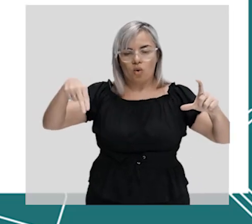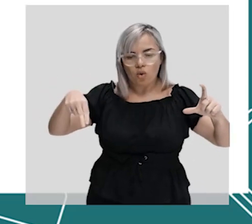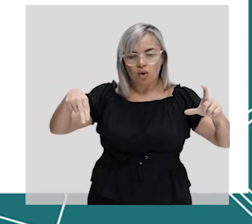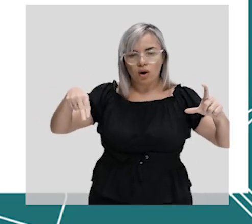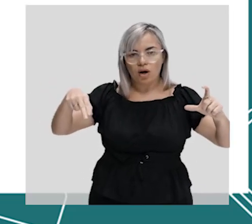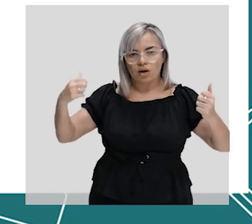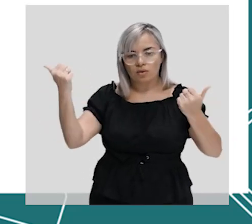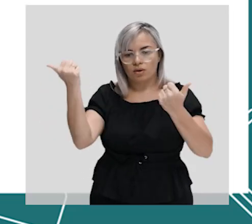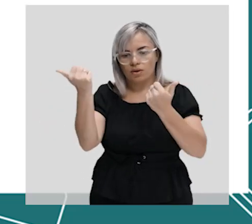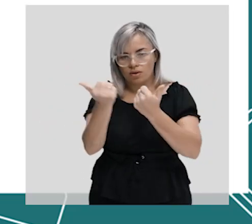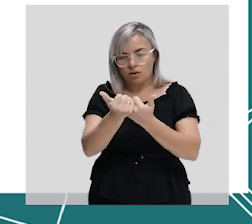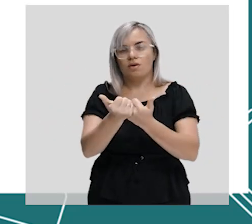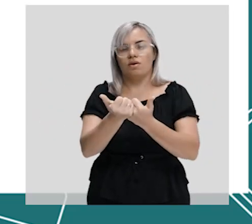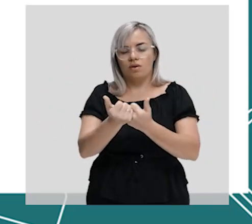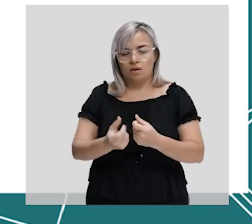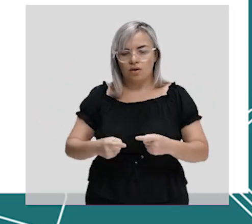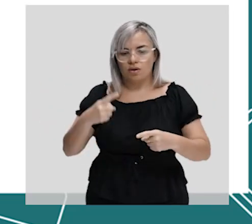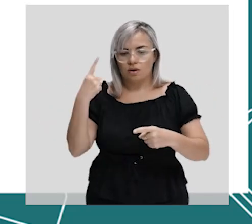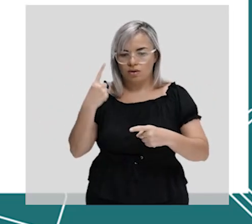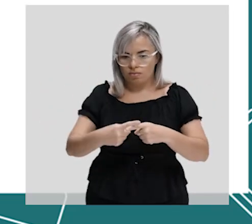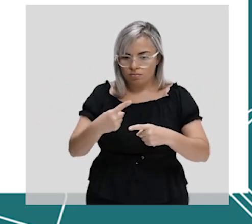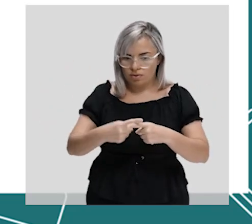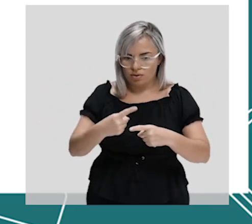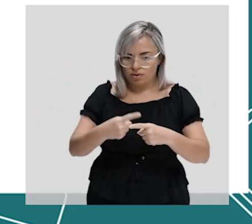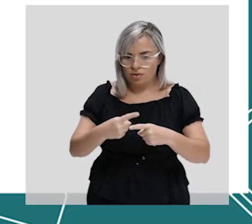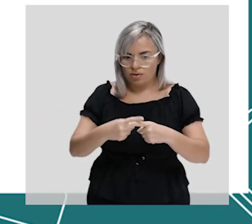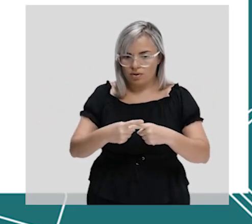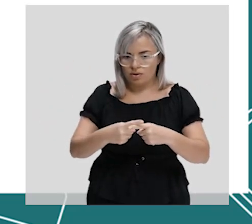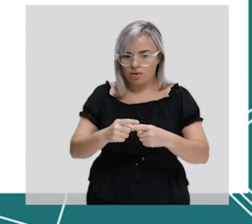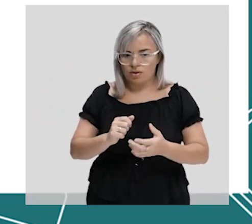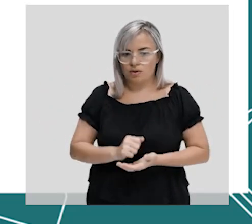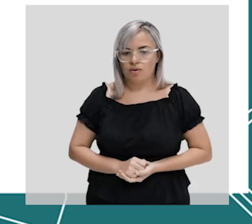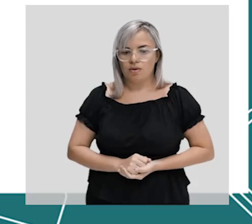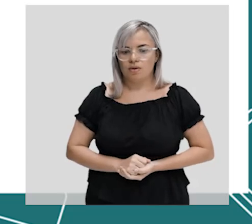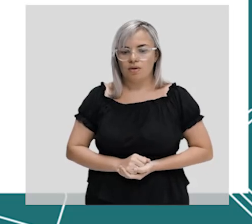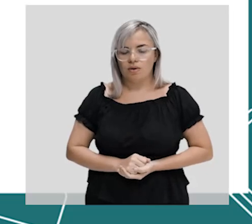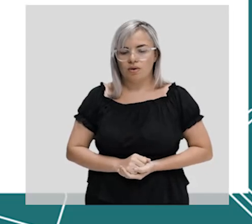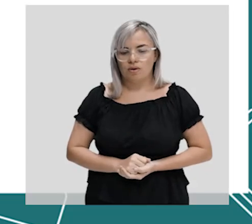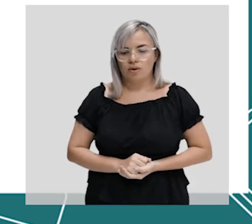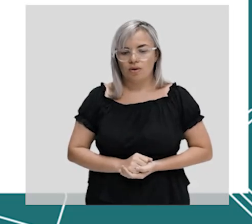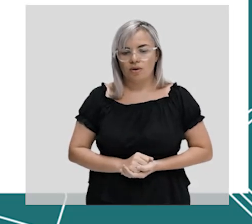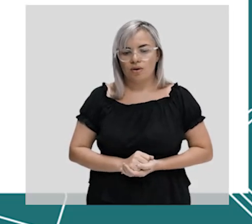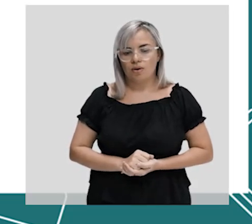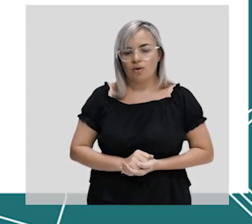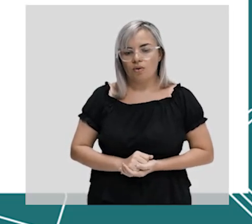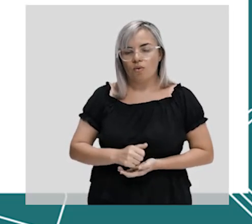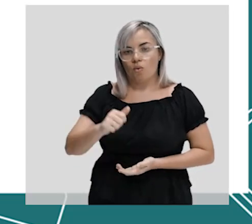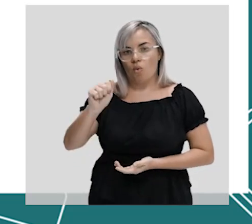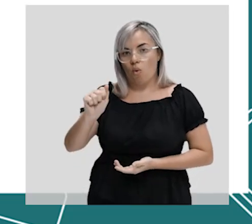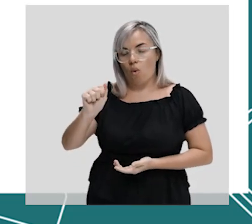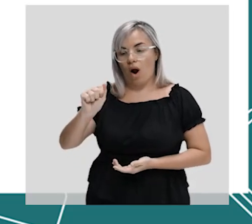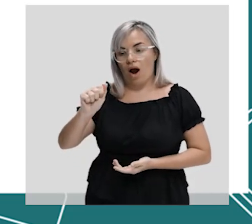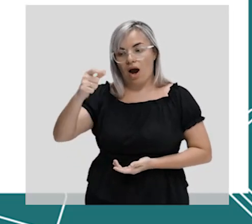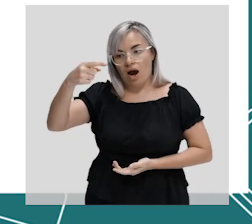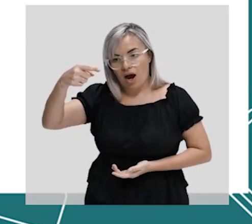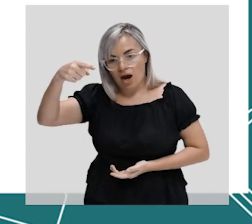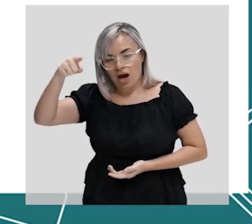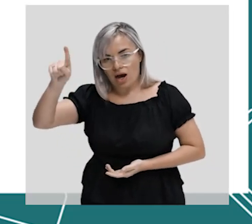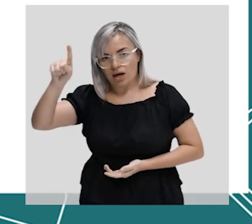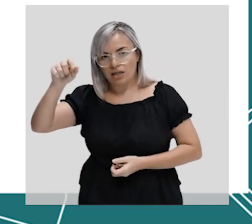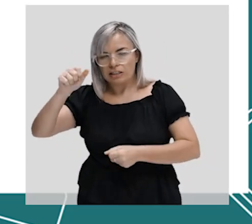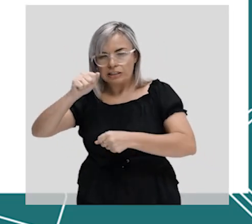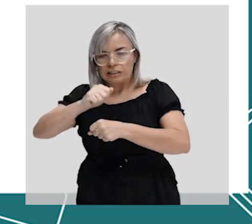substituição, por quê? Porque aqui a minha palavra começa com A, tônico, certo? E aqui no